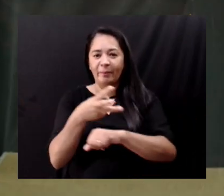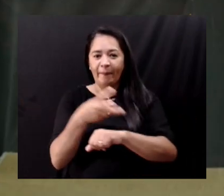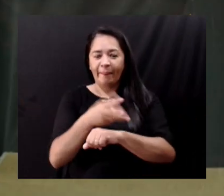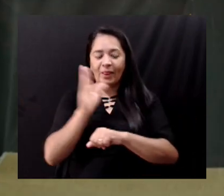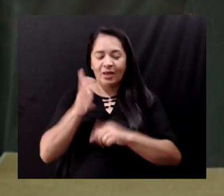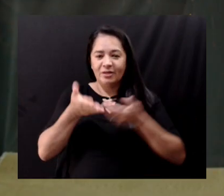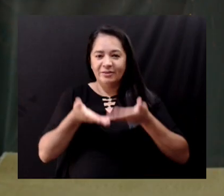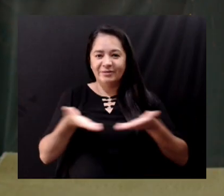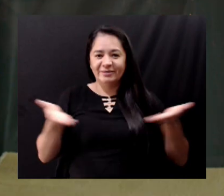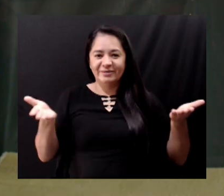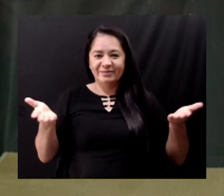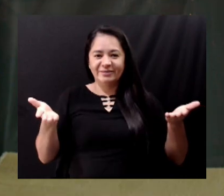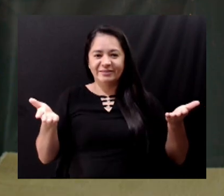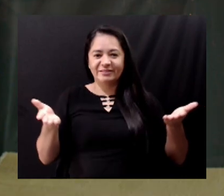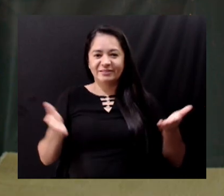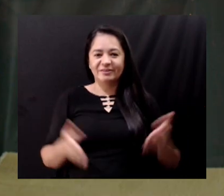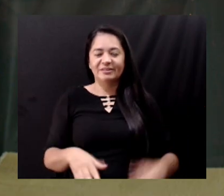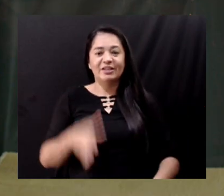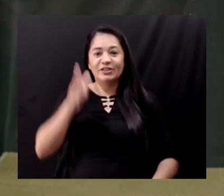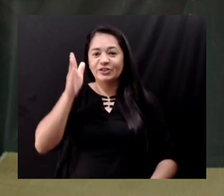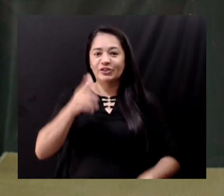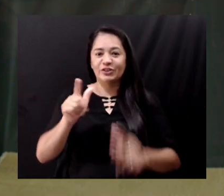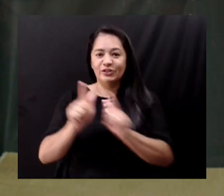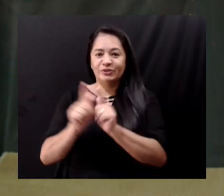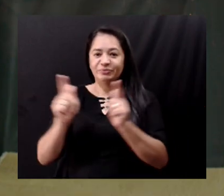Você fala direto com a nossa produção, é o